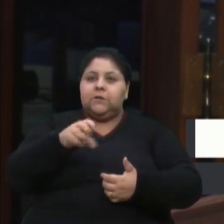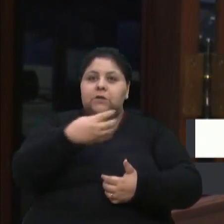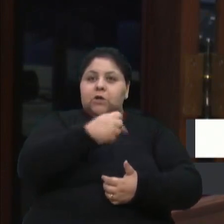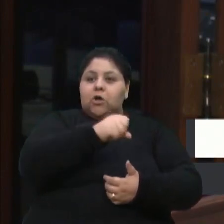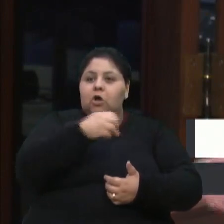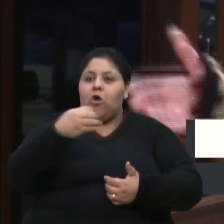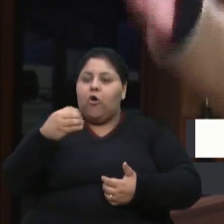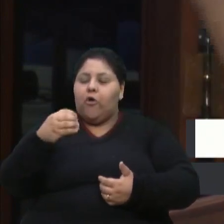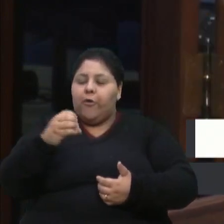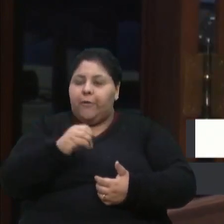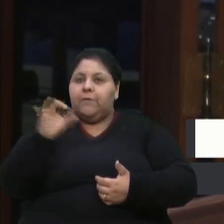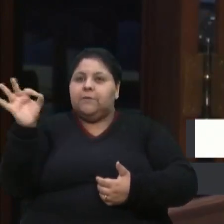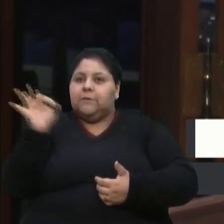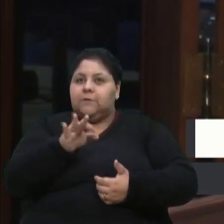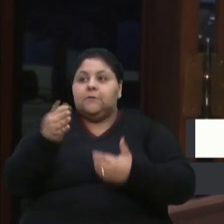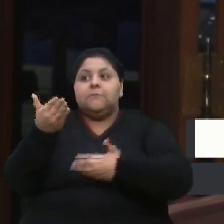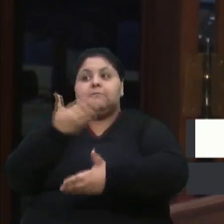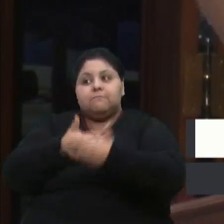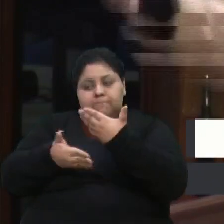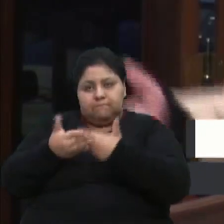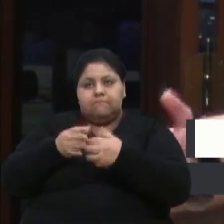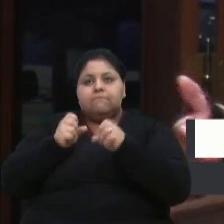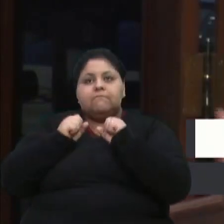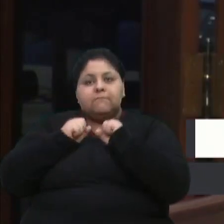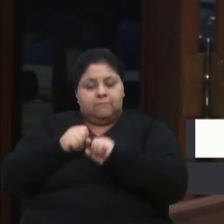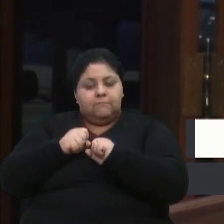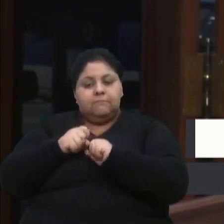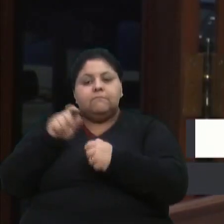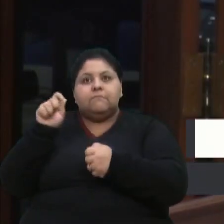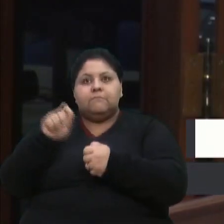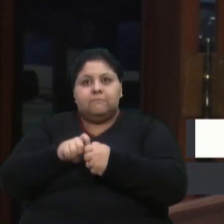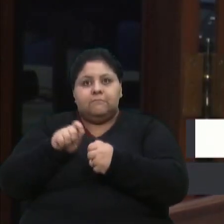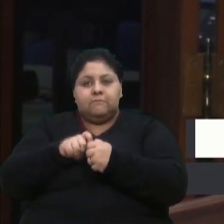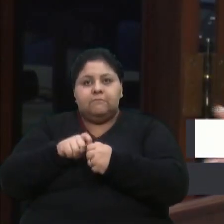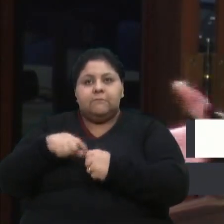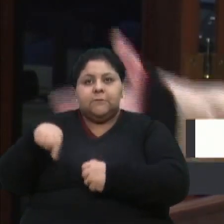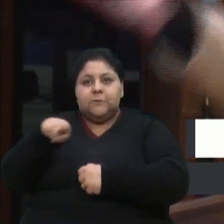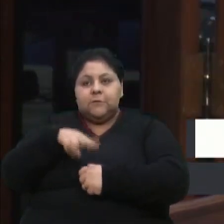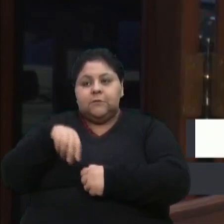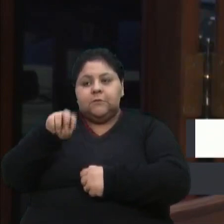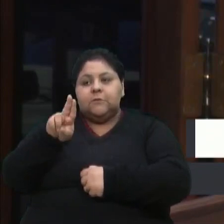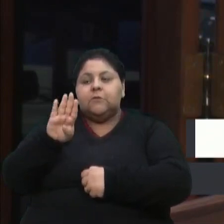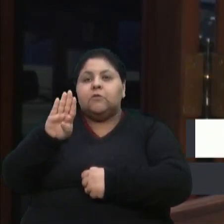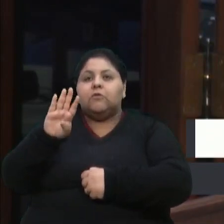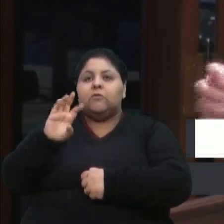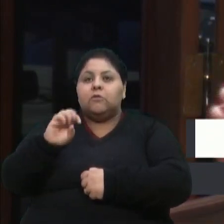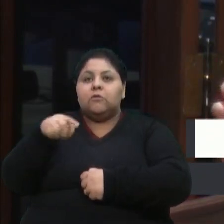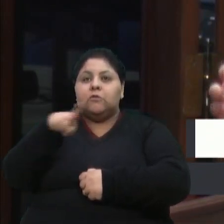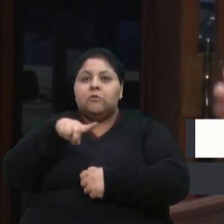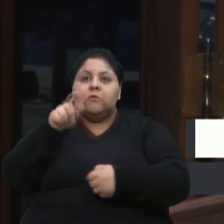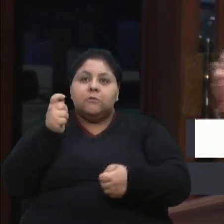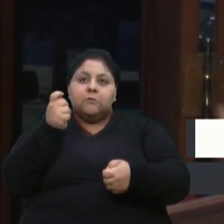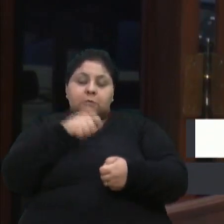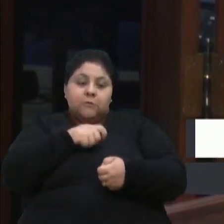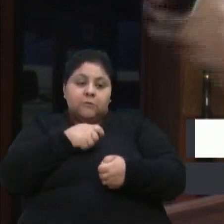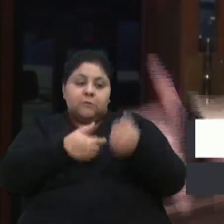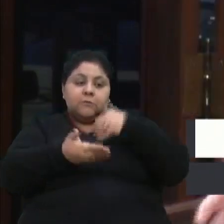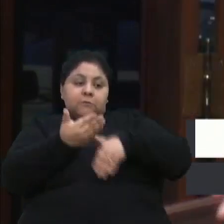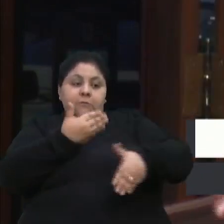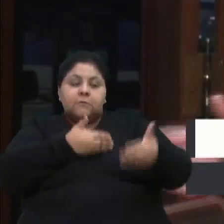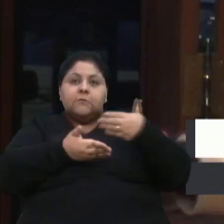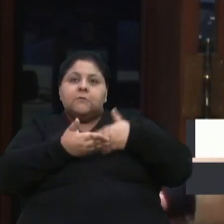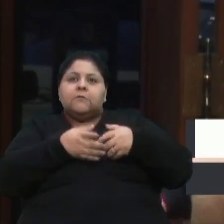dos atendimentos que podem ser realizados nas nossas UBSs, a gente precisa fazer com que esses atendimentos